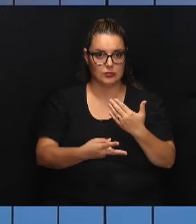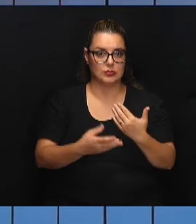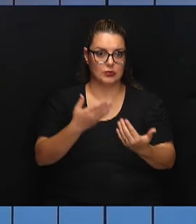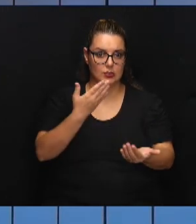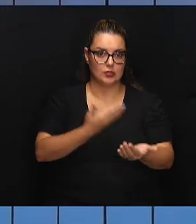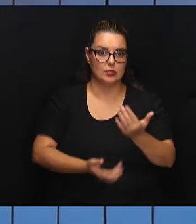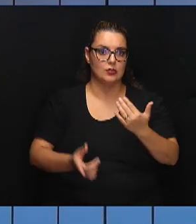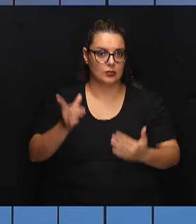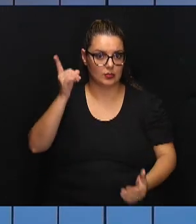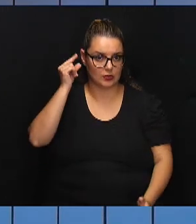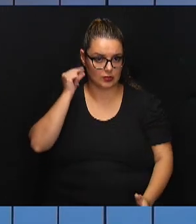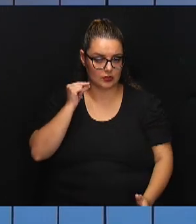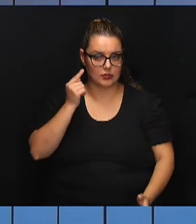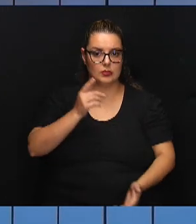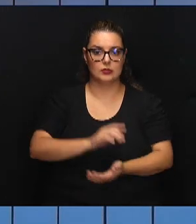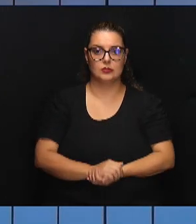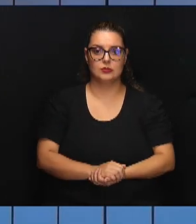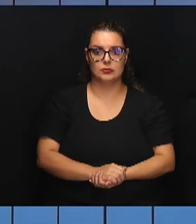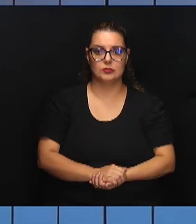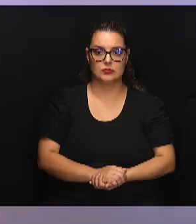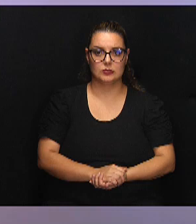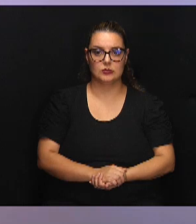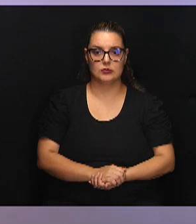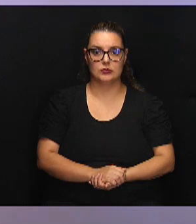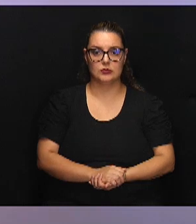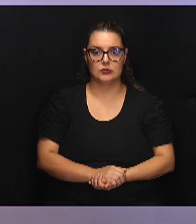perda auditiva.